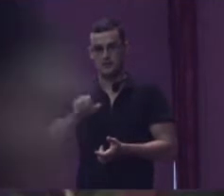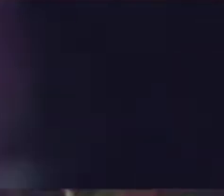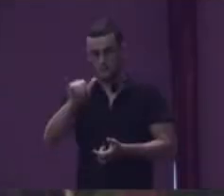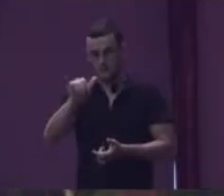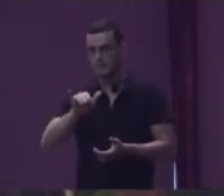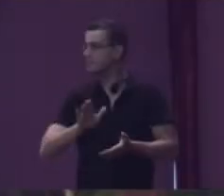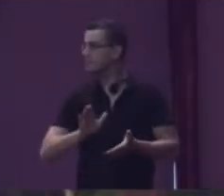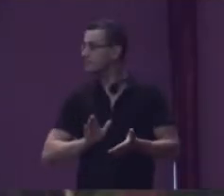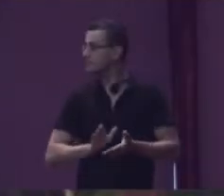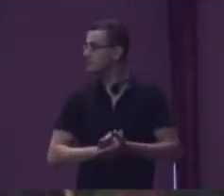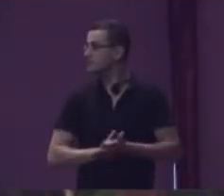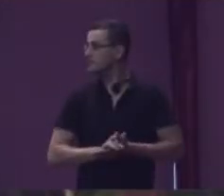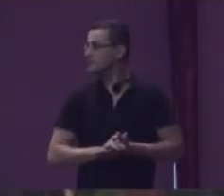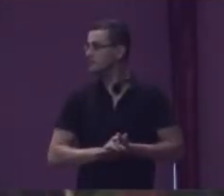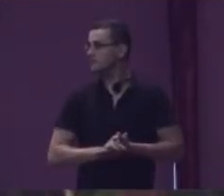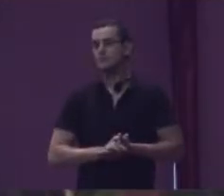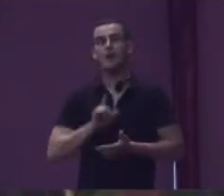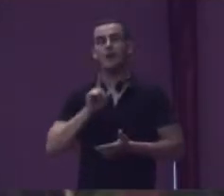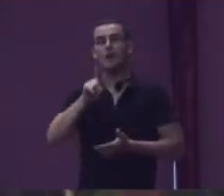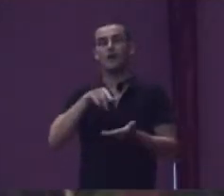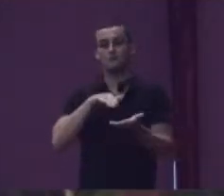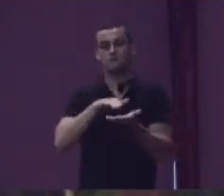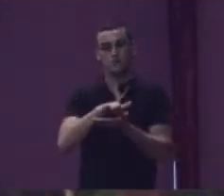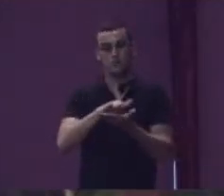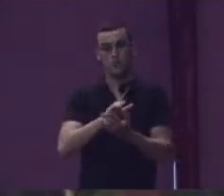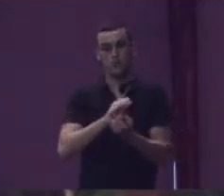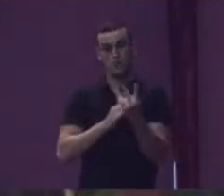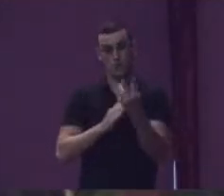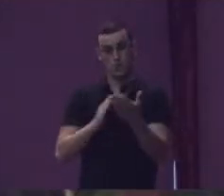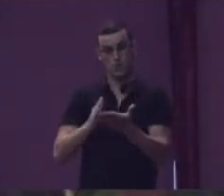Ira Harrison de 2 volumes bibliográficos